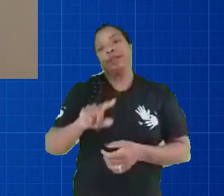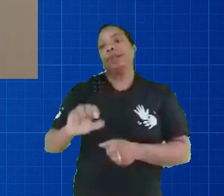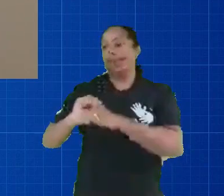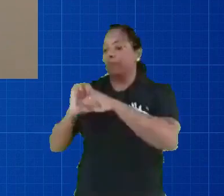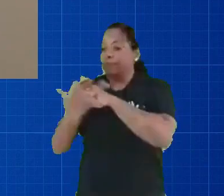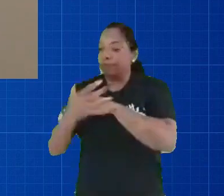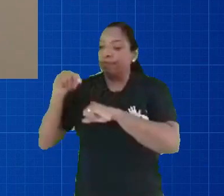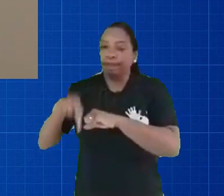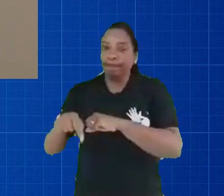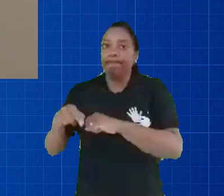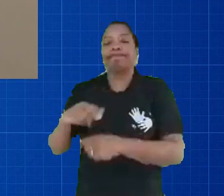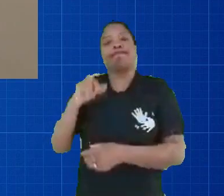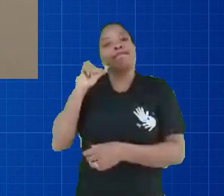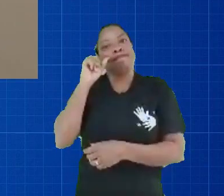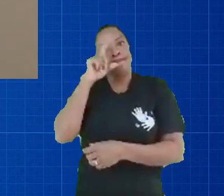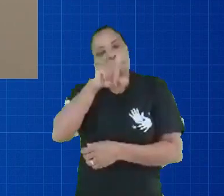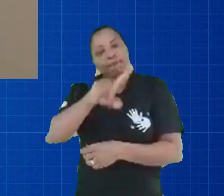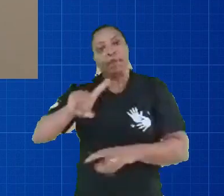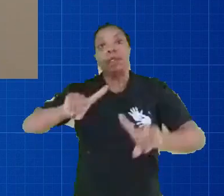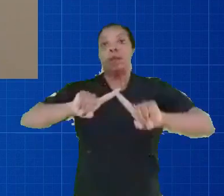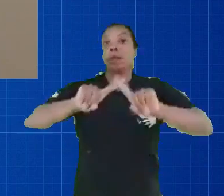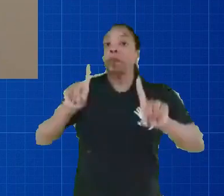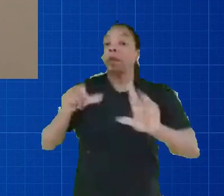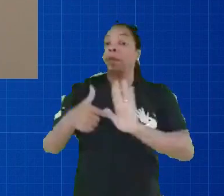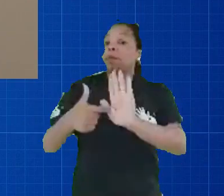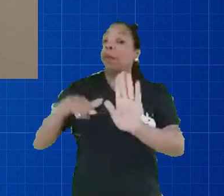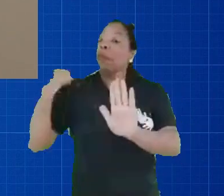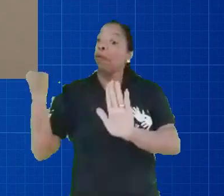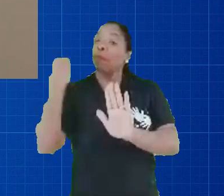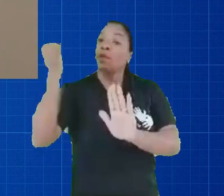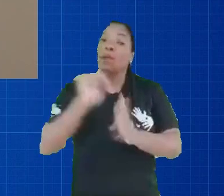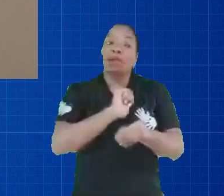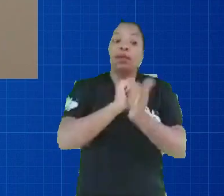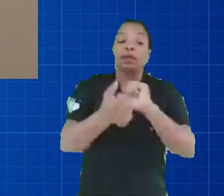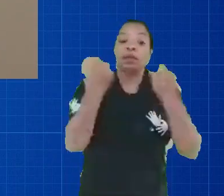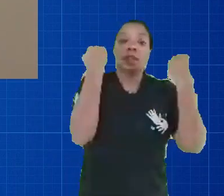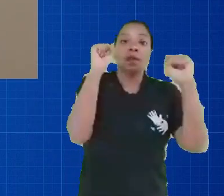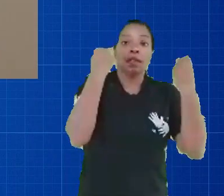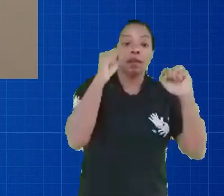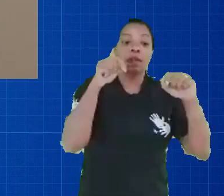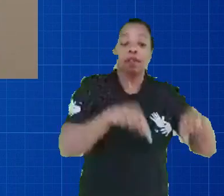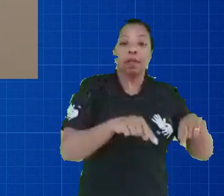atividade física, né? Então, durante a pandemia, a gente viu as academias fechadas,